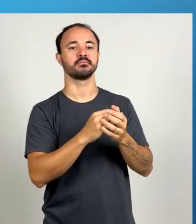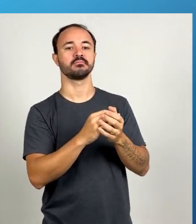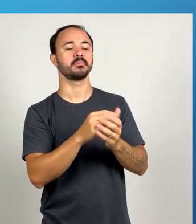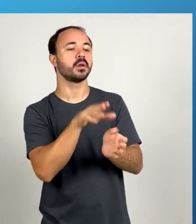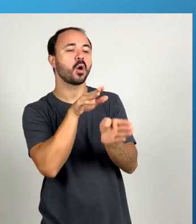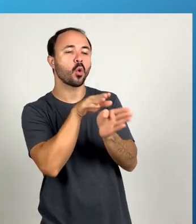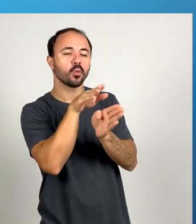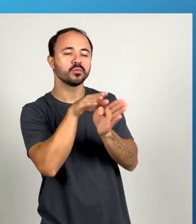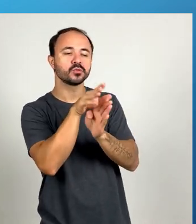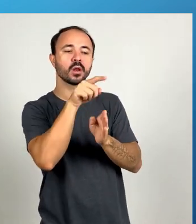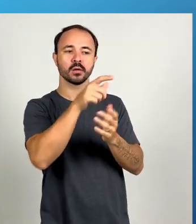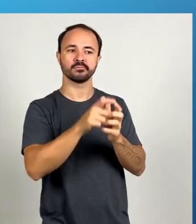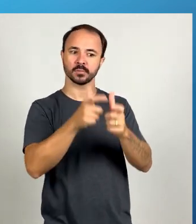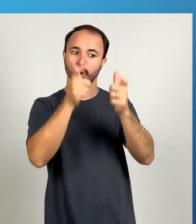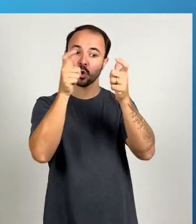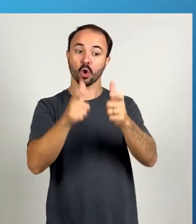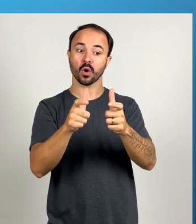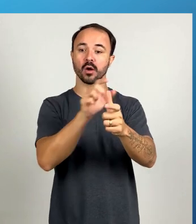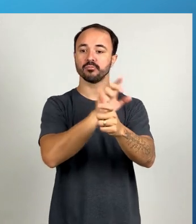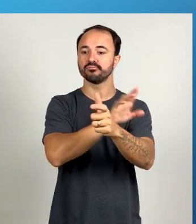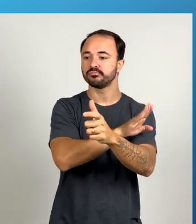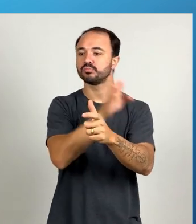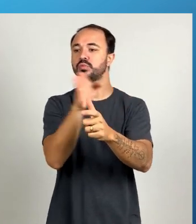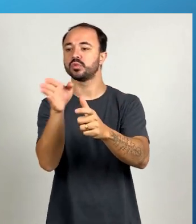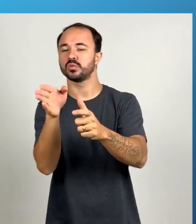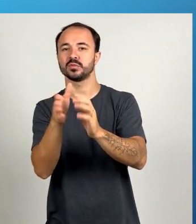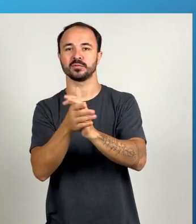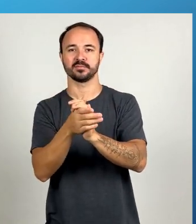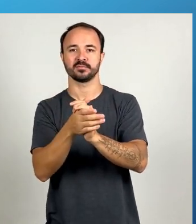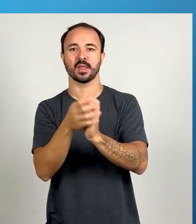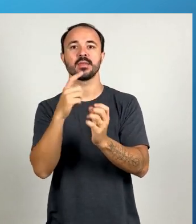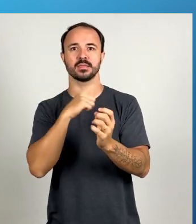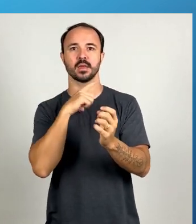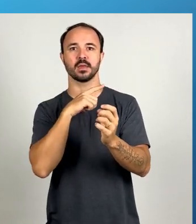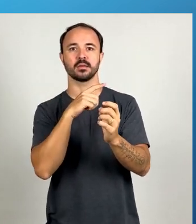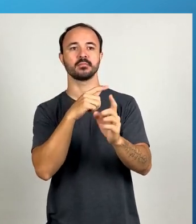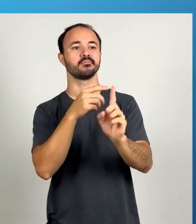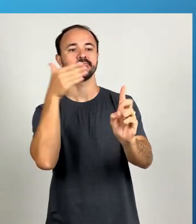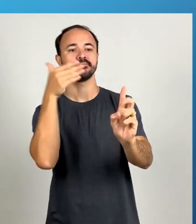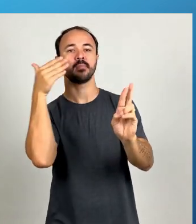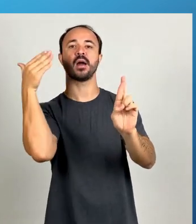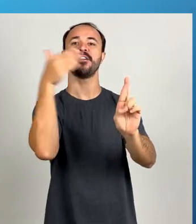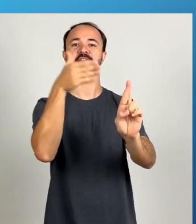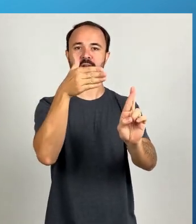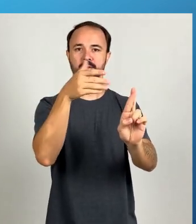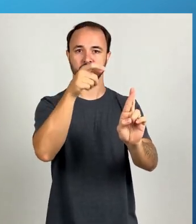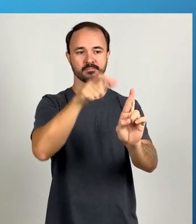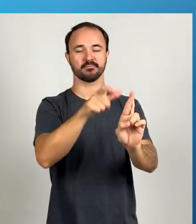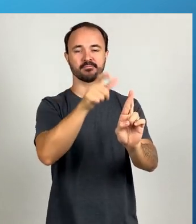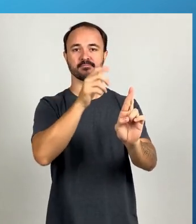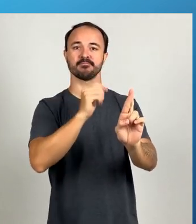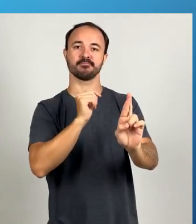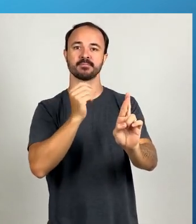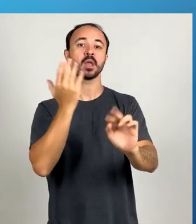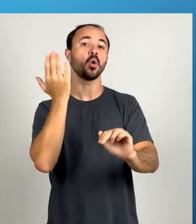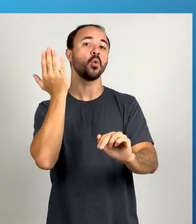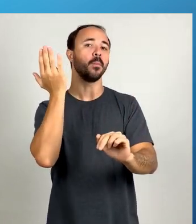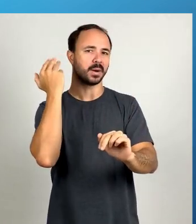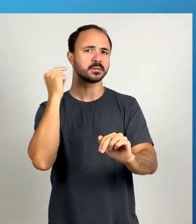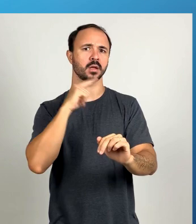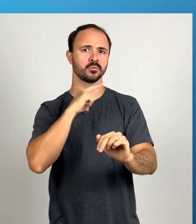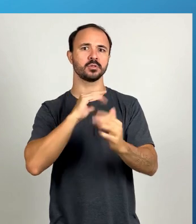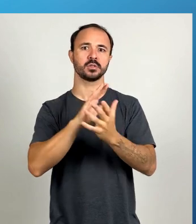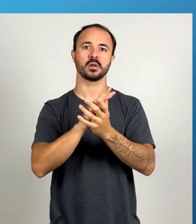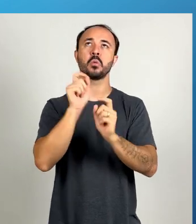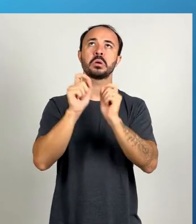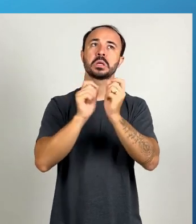direção a seguir. Pontos de referência. No passado, como eu acabei de explicar para vocês, utilizava sobretudo